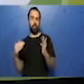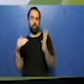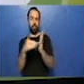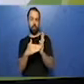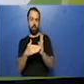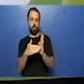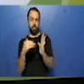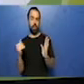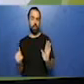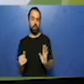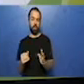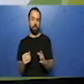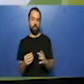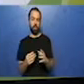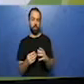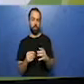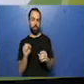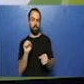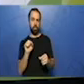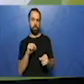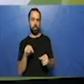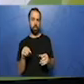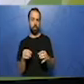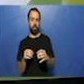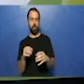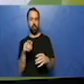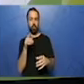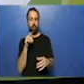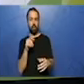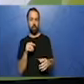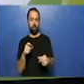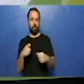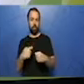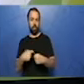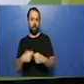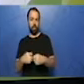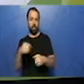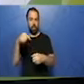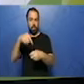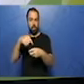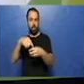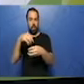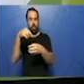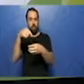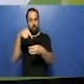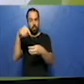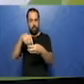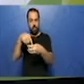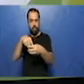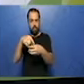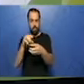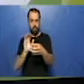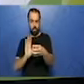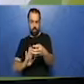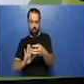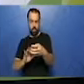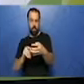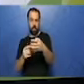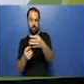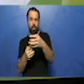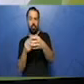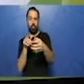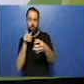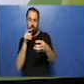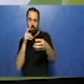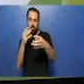né, onde a parte sólida, que é o pó de café, vai ficar retida e a parte líquida vai ser